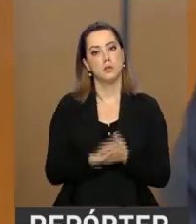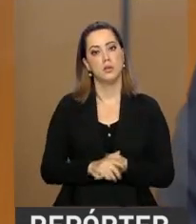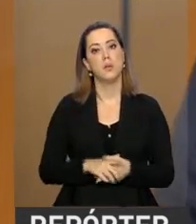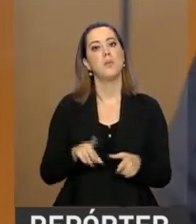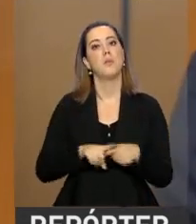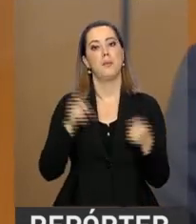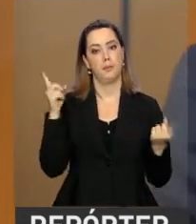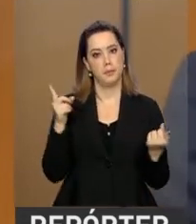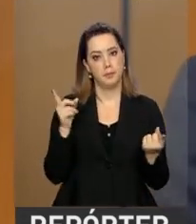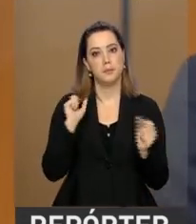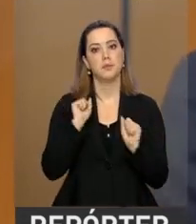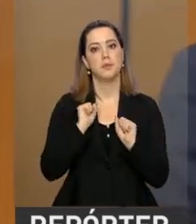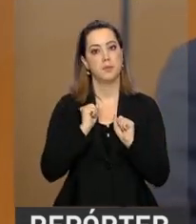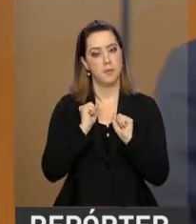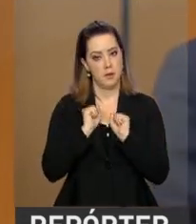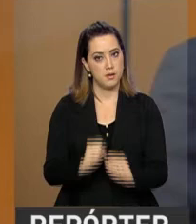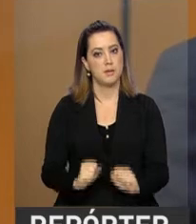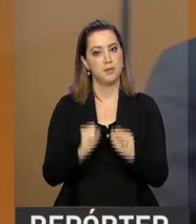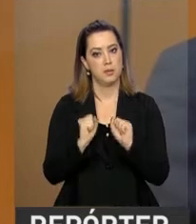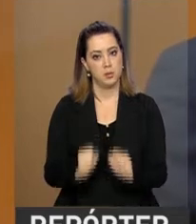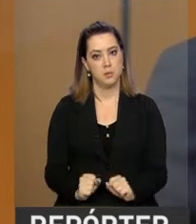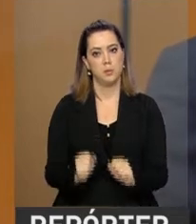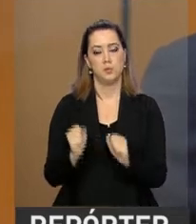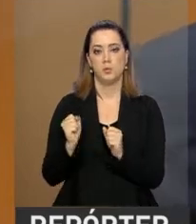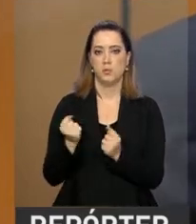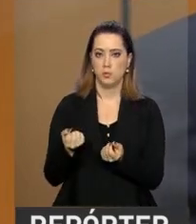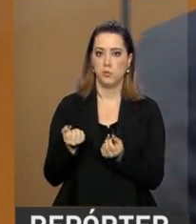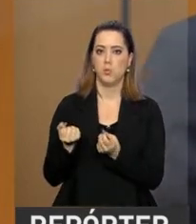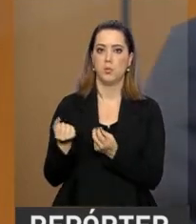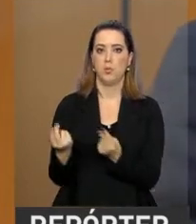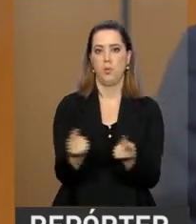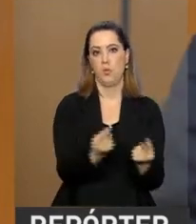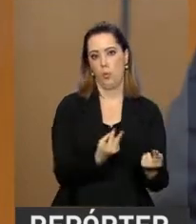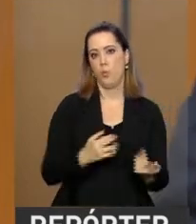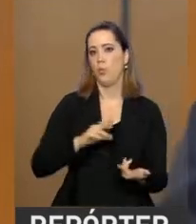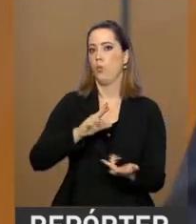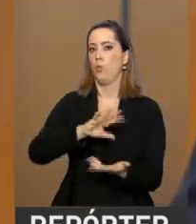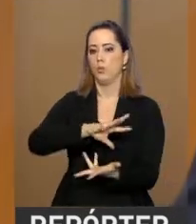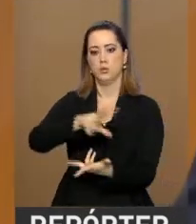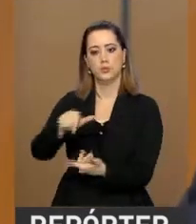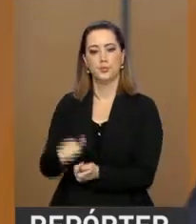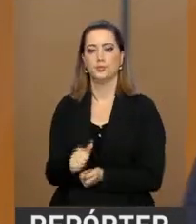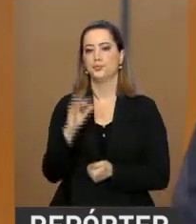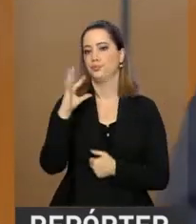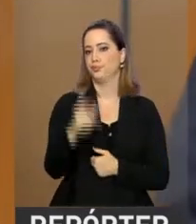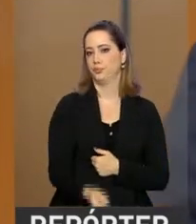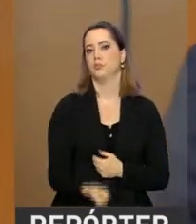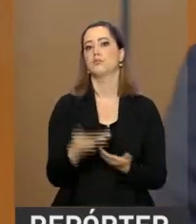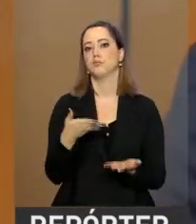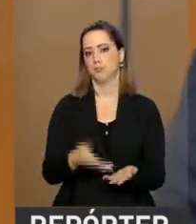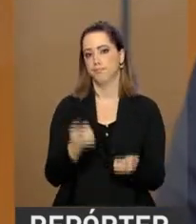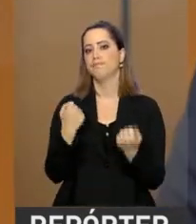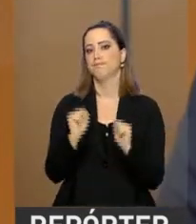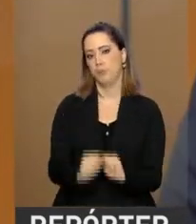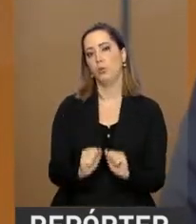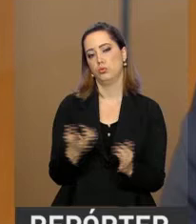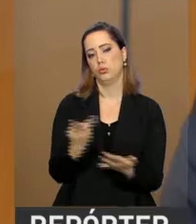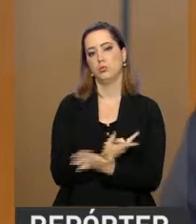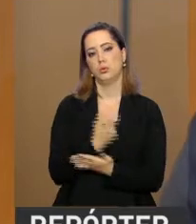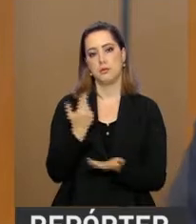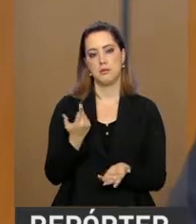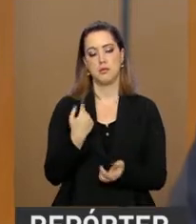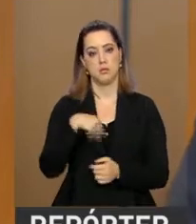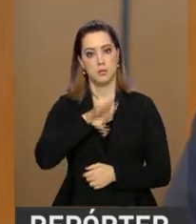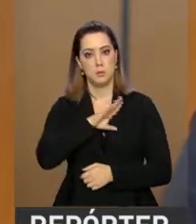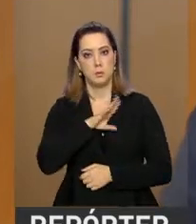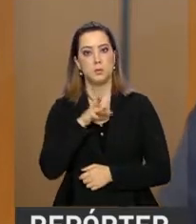Olimpíadas. Agora, a possibilidade, como eu venho dizendo, não é só no Brasil, é no mundo todo. E dentro da possibilidade,